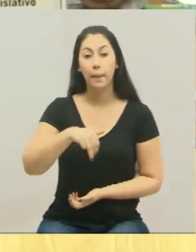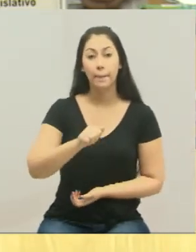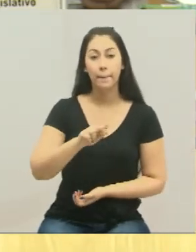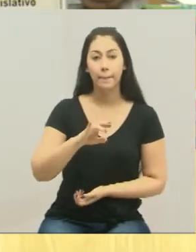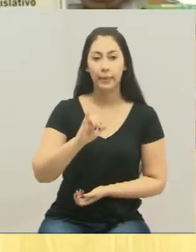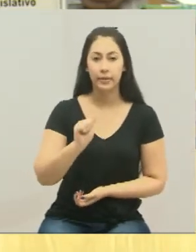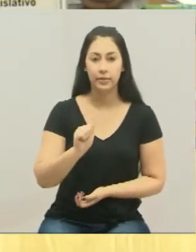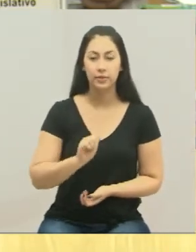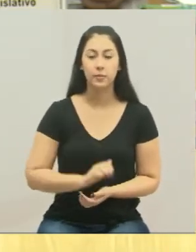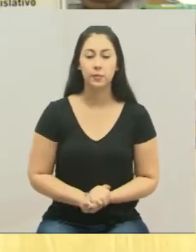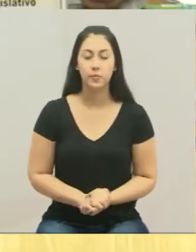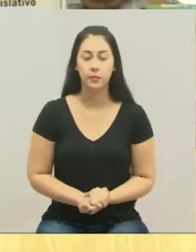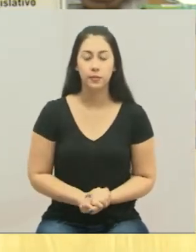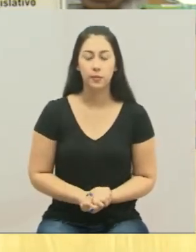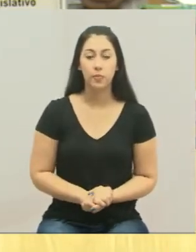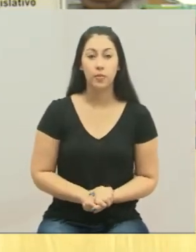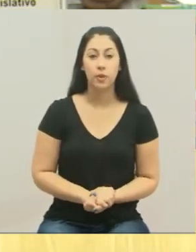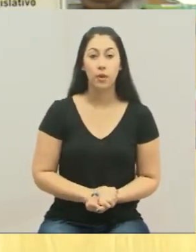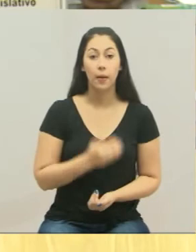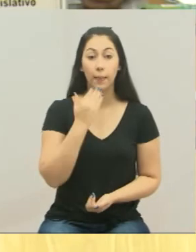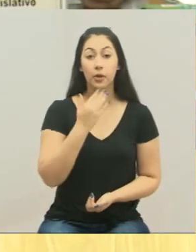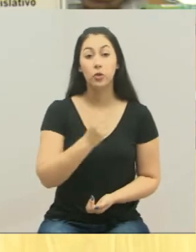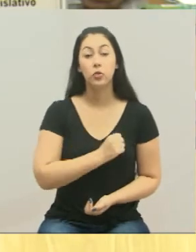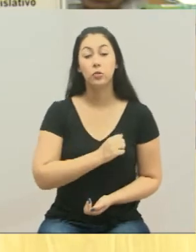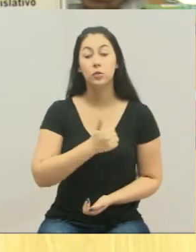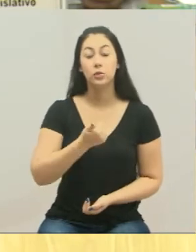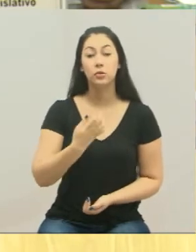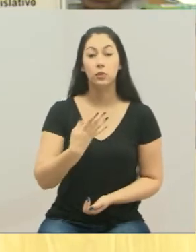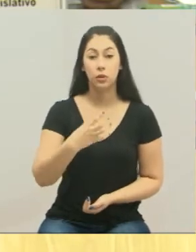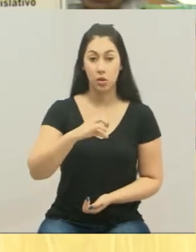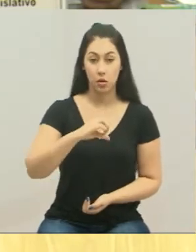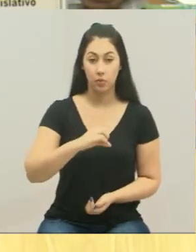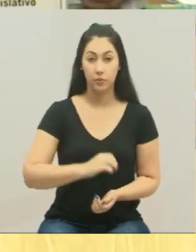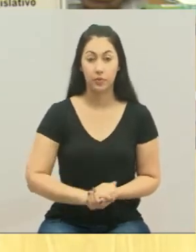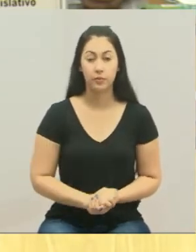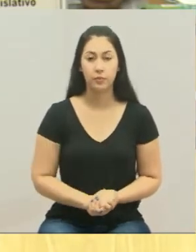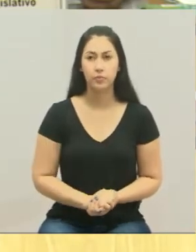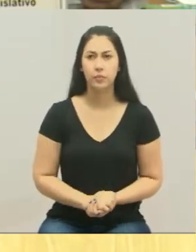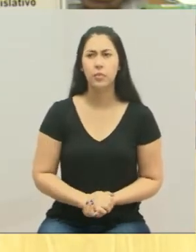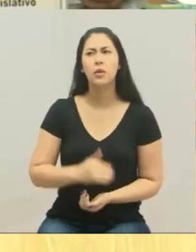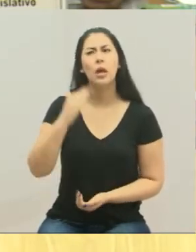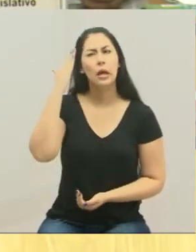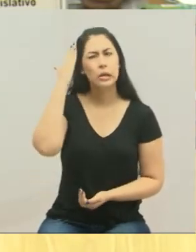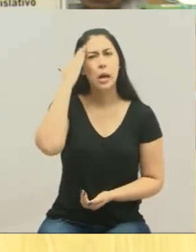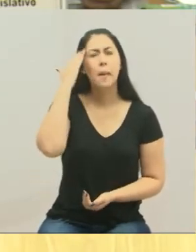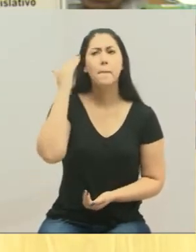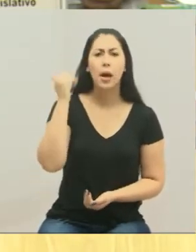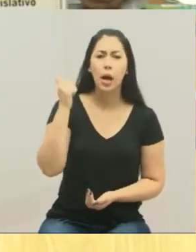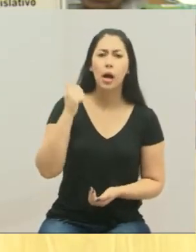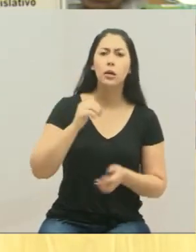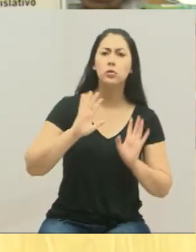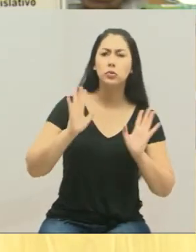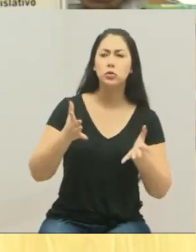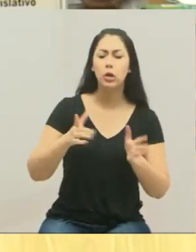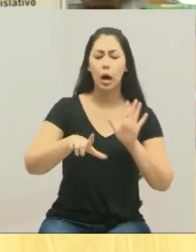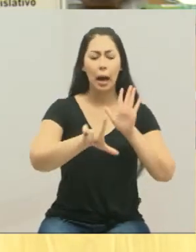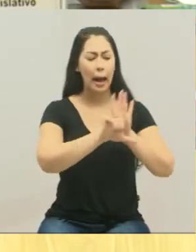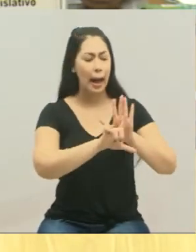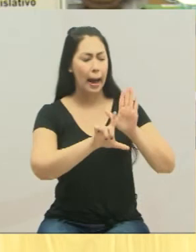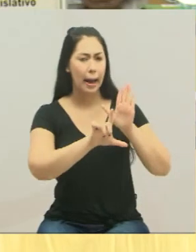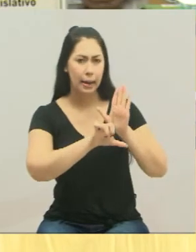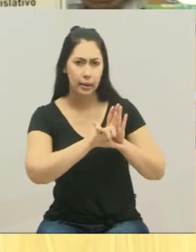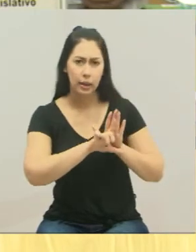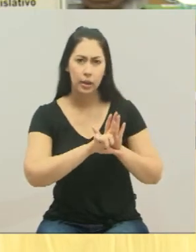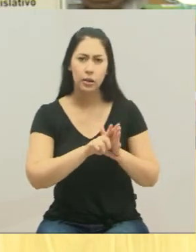informação número 149. Considerando a clareza expressa na Lei Complementar número 91